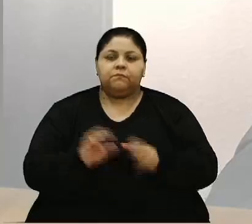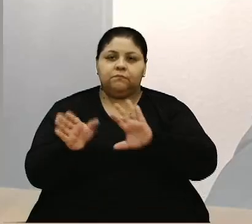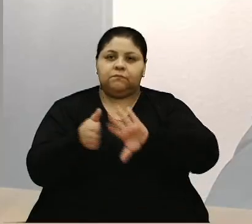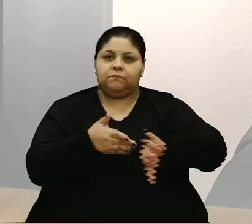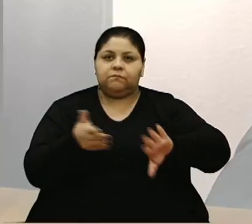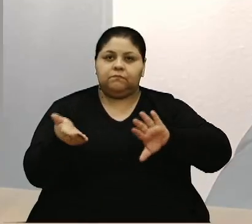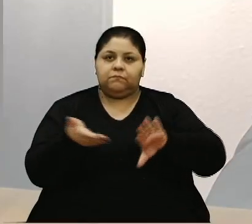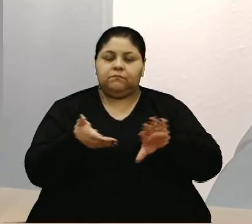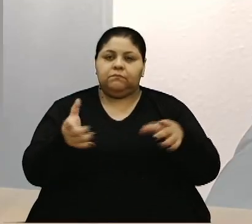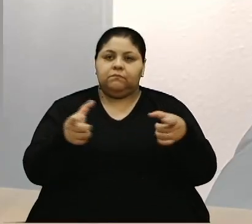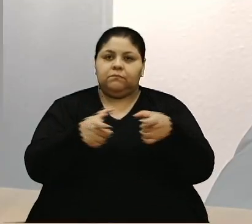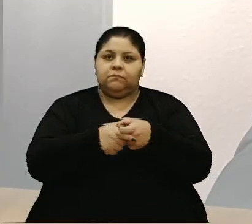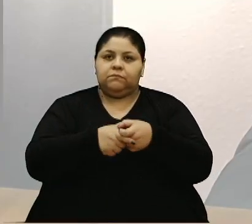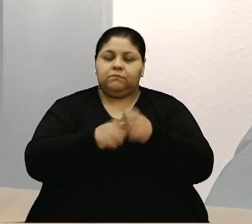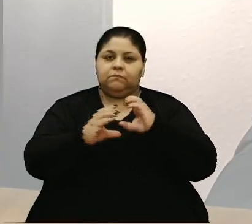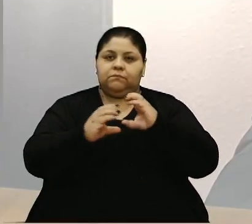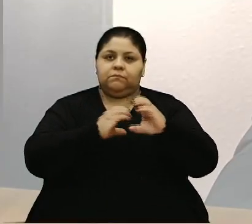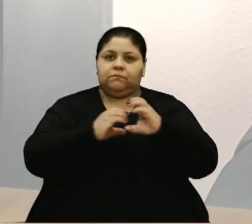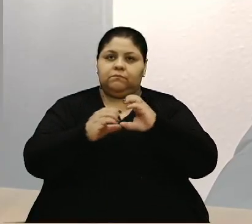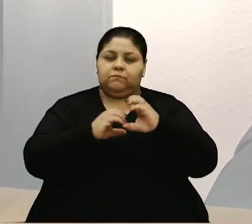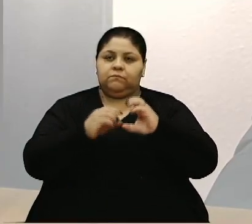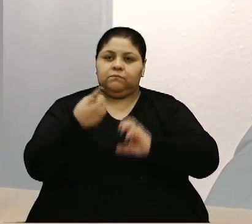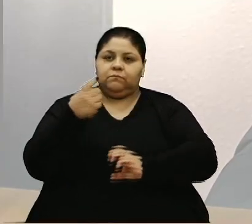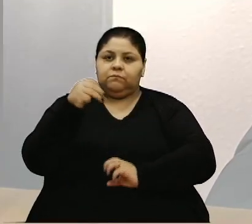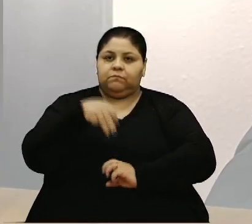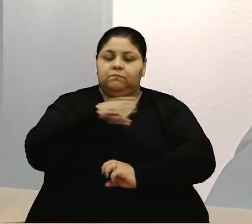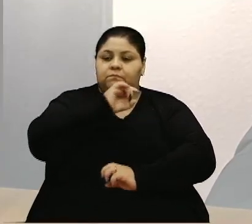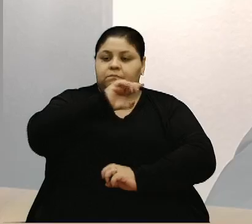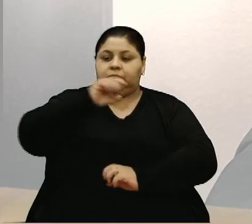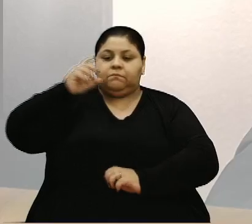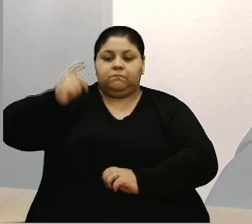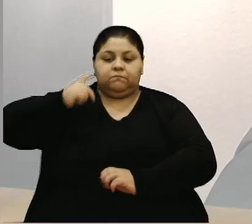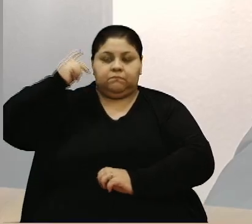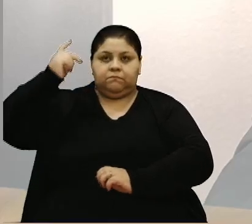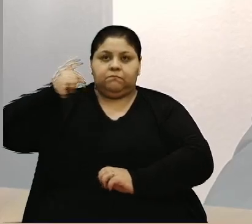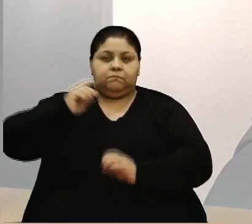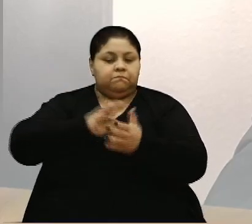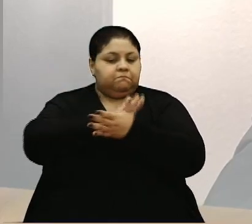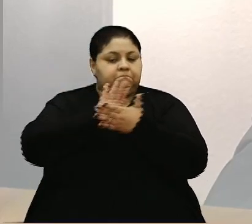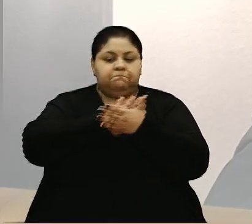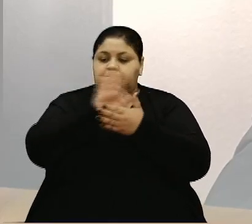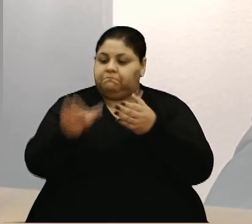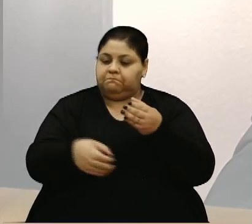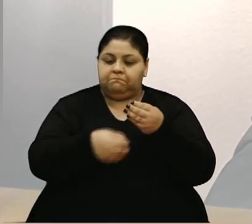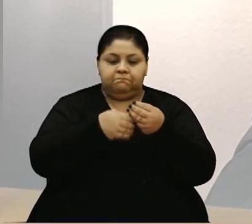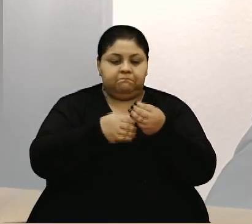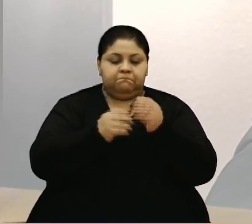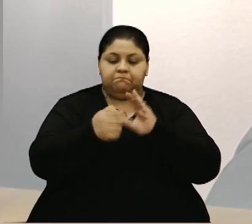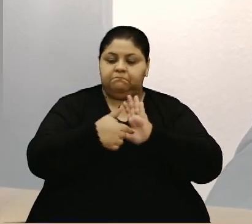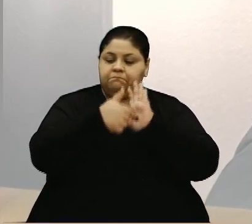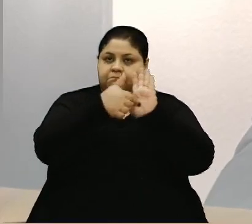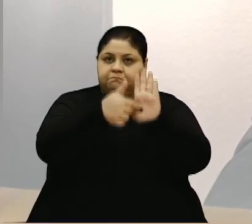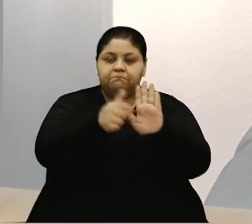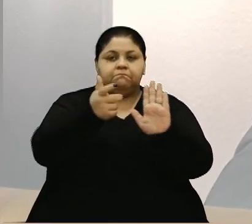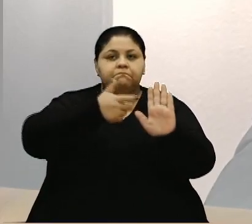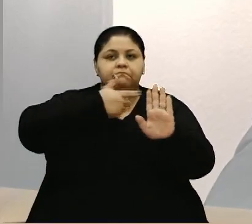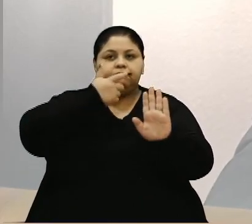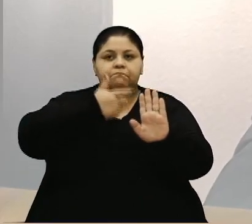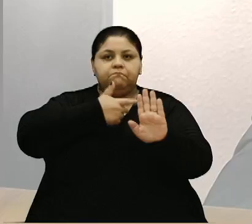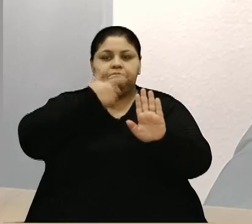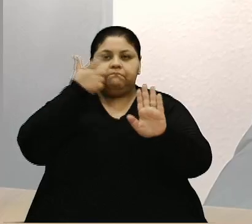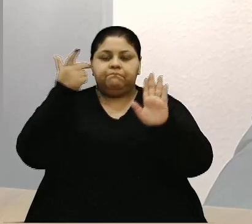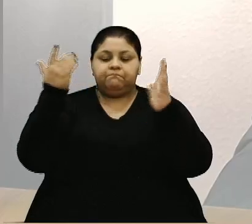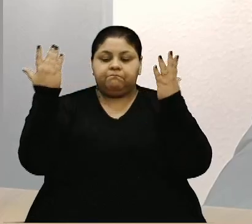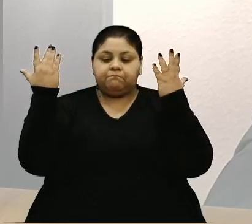Passamos ao espaço das pequenas comunicações, pelo tempo de 1 minuto por vereador inscrito, sem apartes, para a apresentação de votos de pesar, de